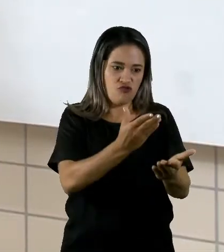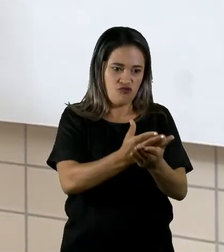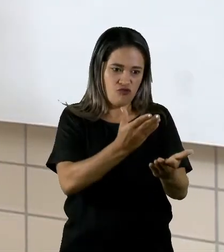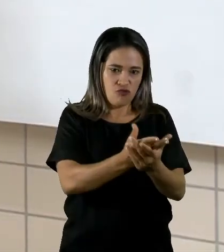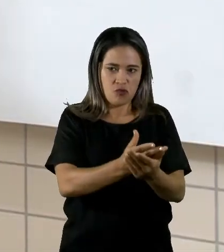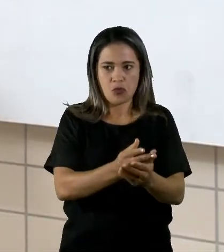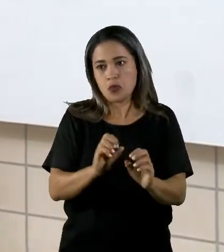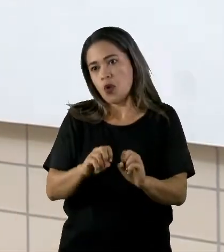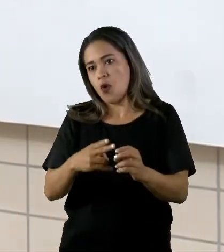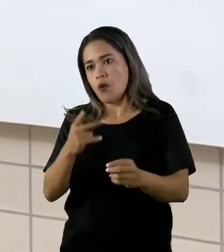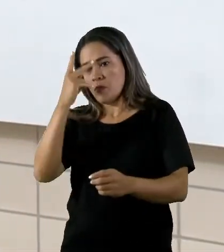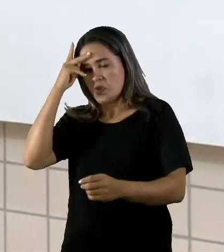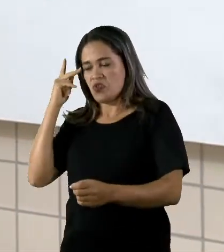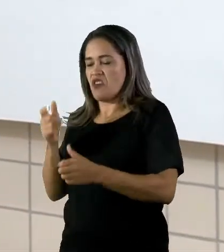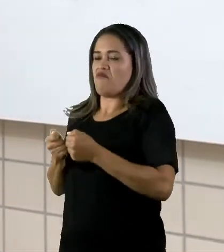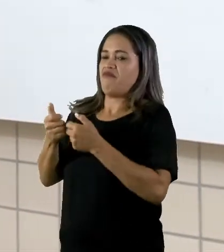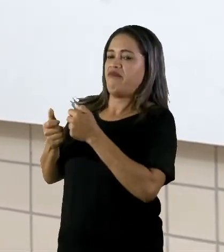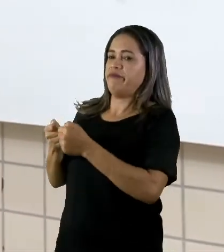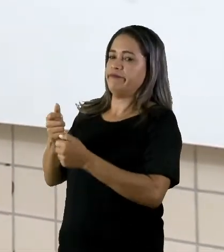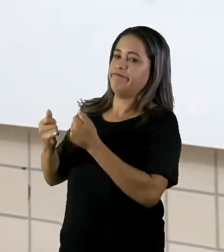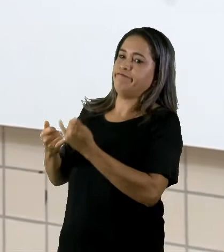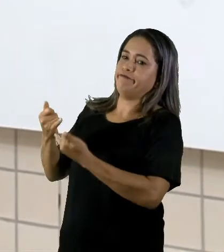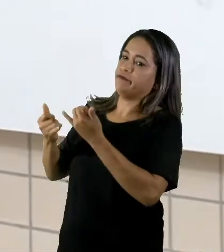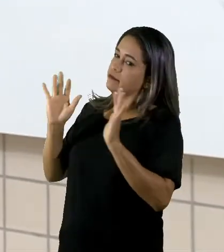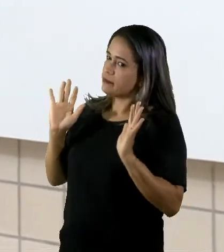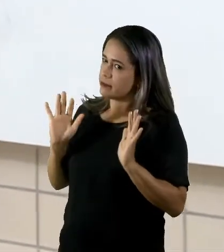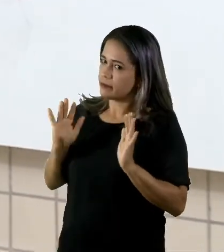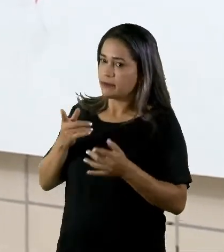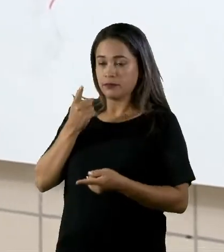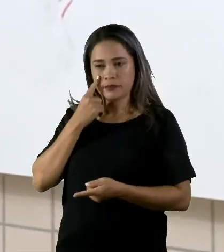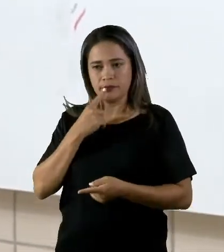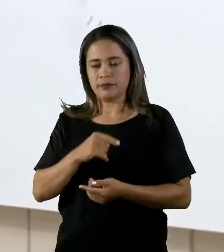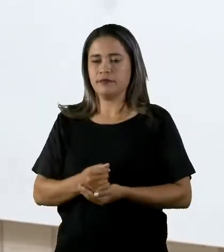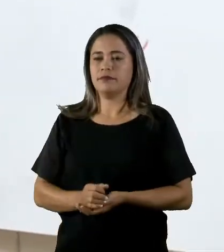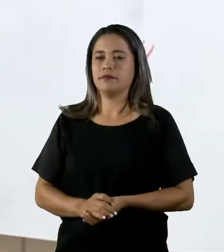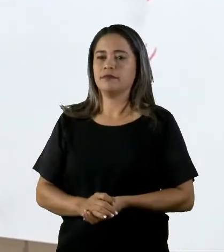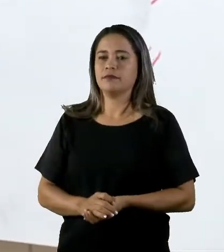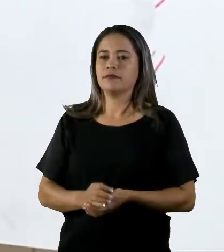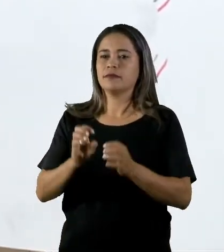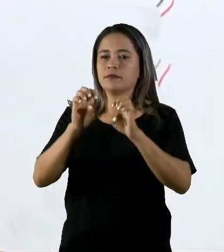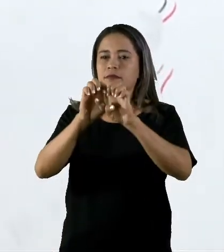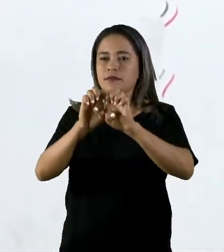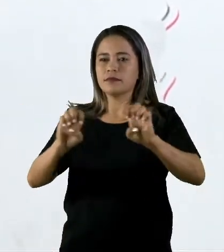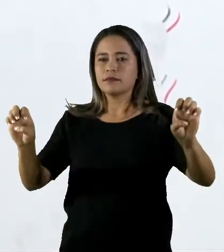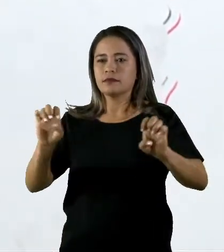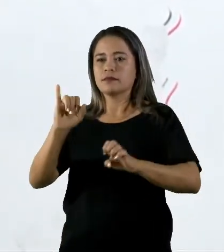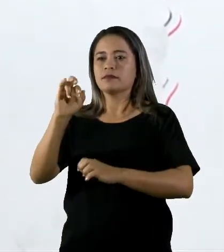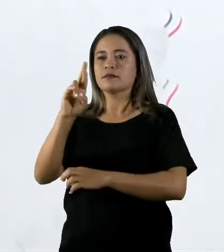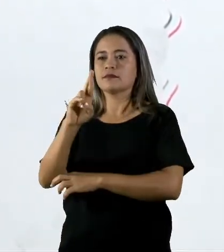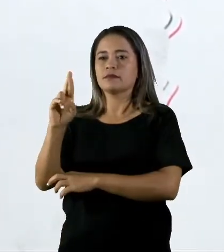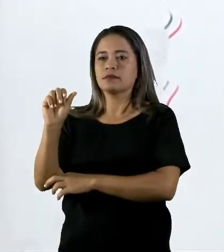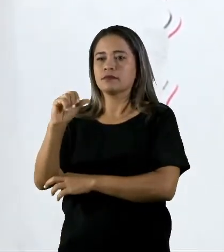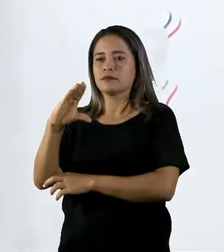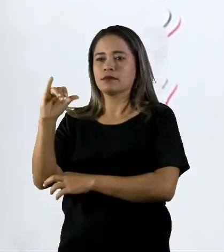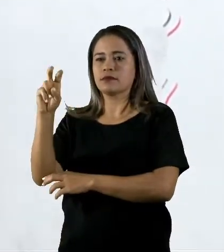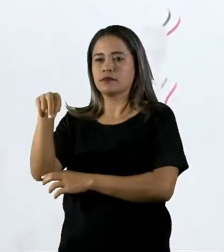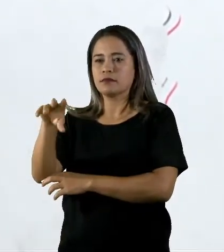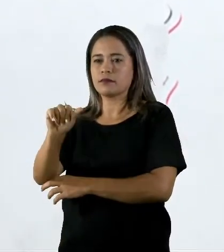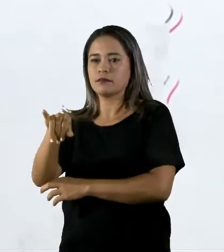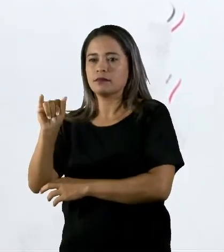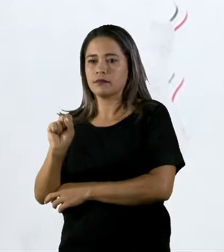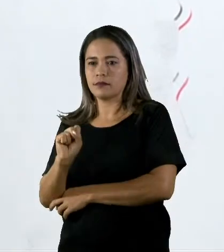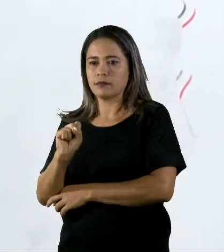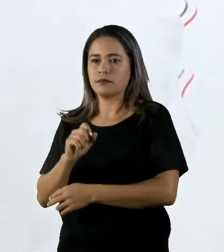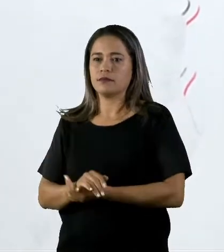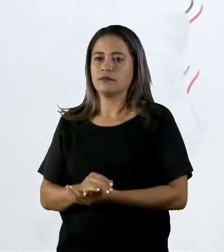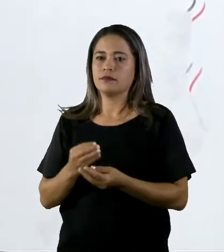joguinho, ok? Então vamos lá, vem comigo. Observa bem, equações irracionais. Bom, como